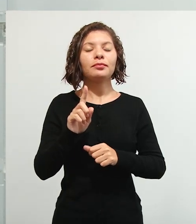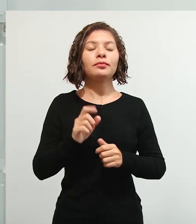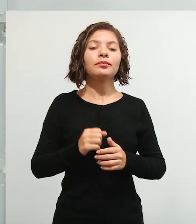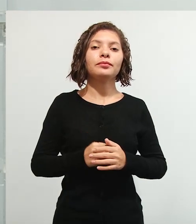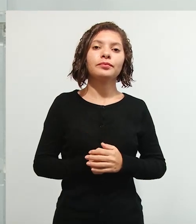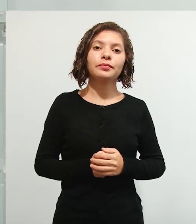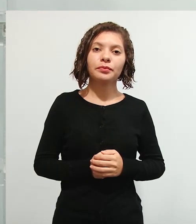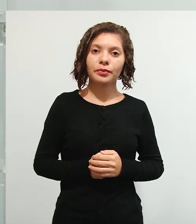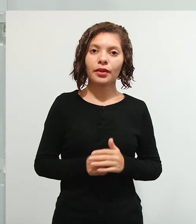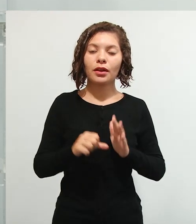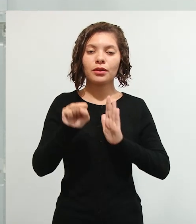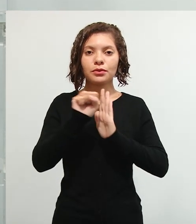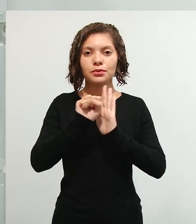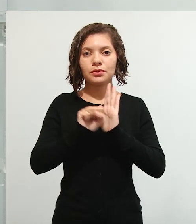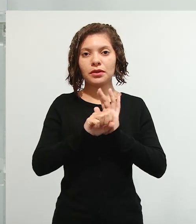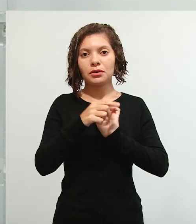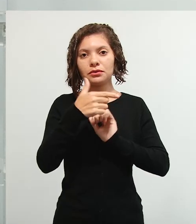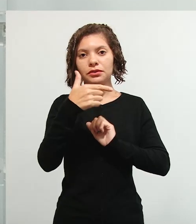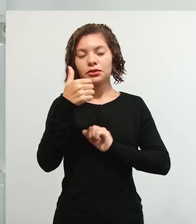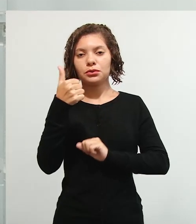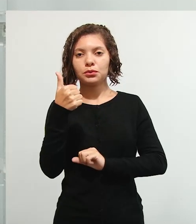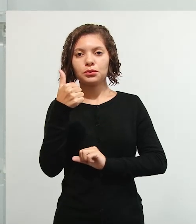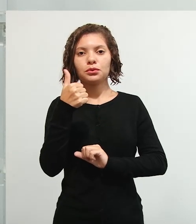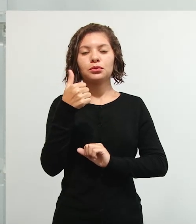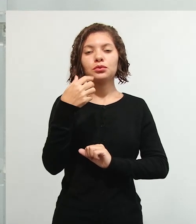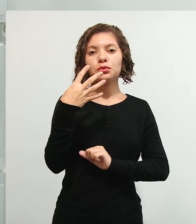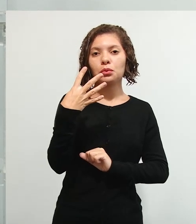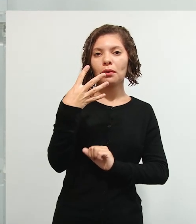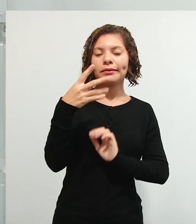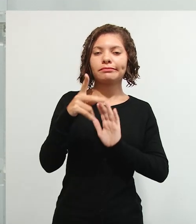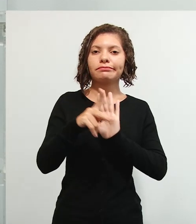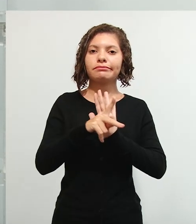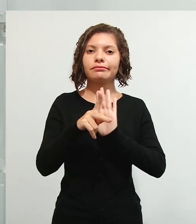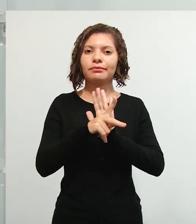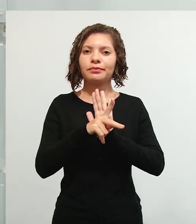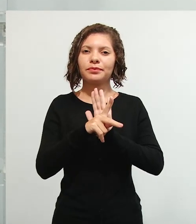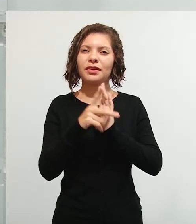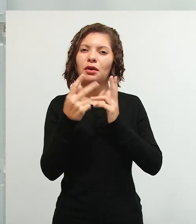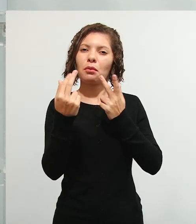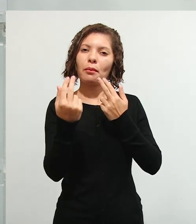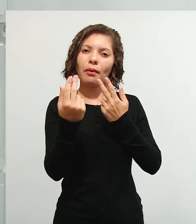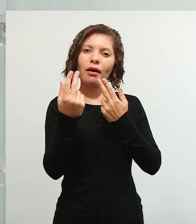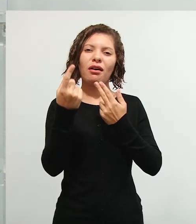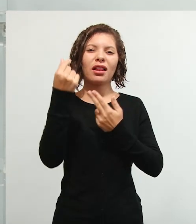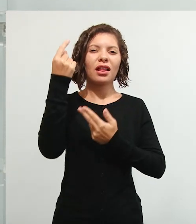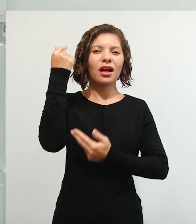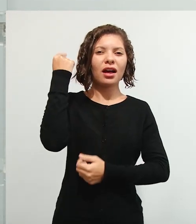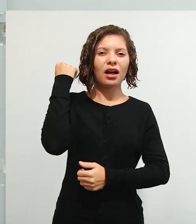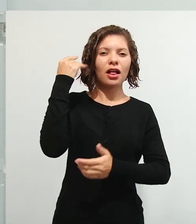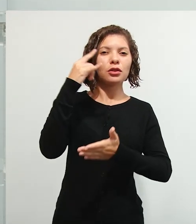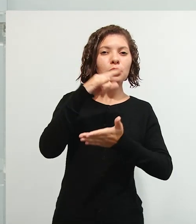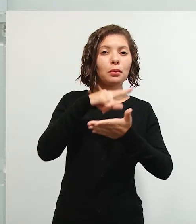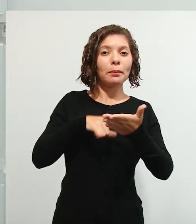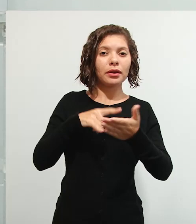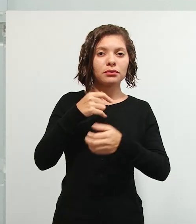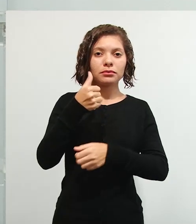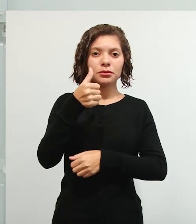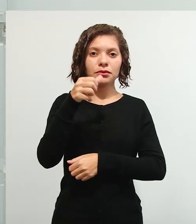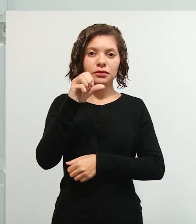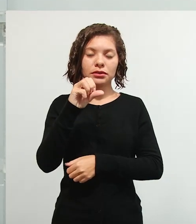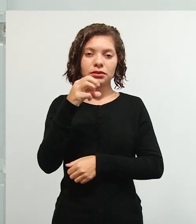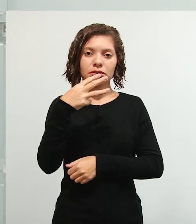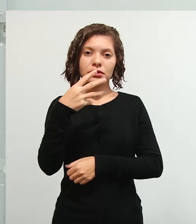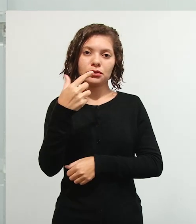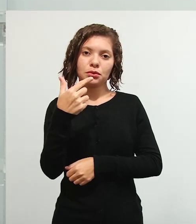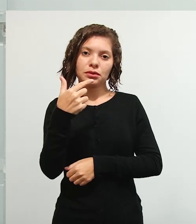XXI, esses 4 princípios são basicamente os mesmos aqueles lá apresentados em